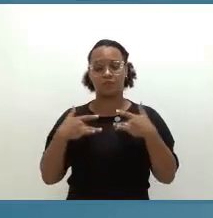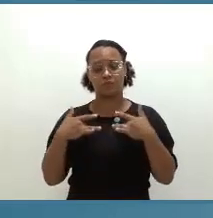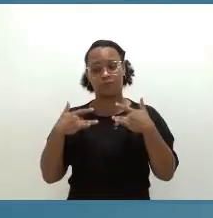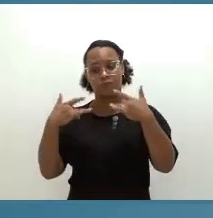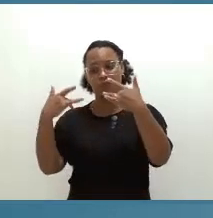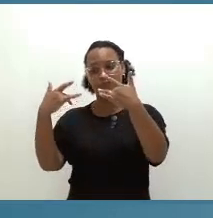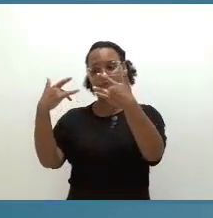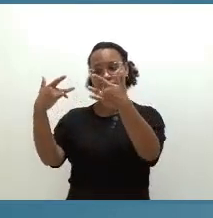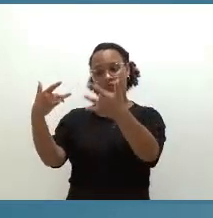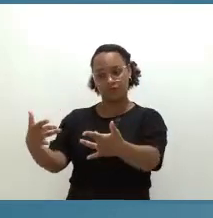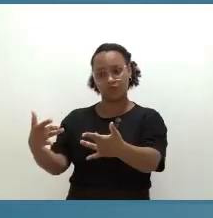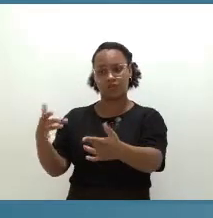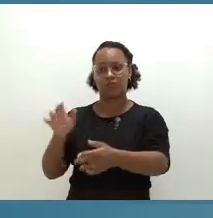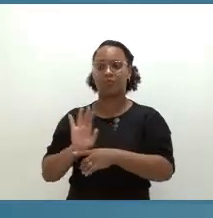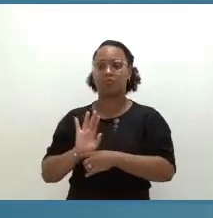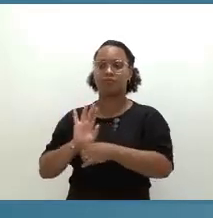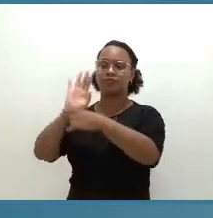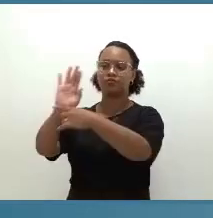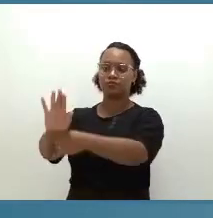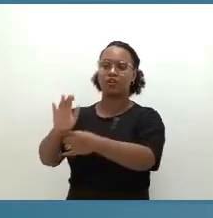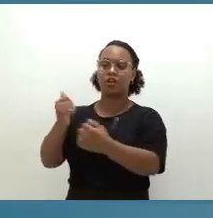ajudar o quanto for